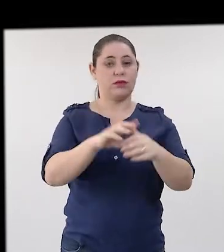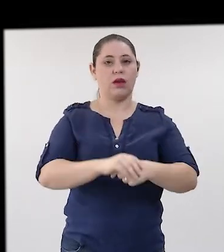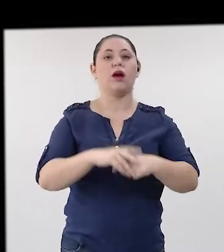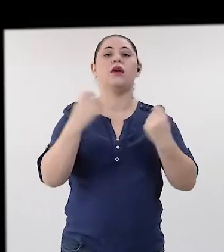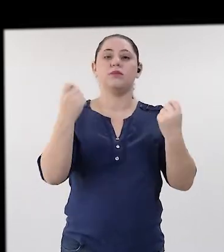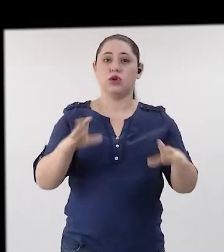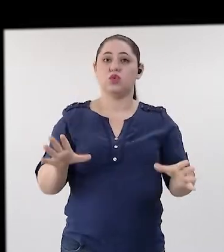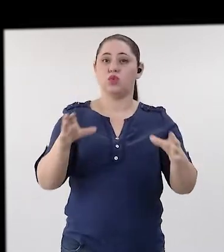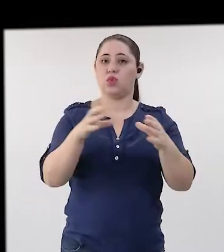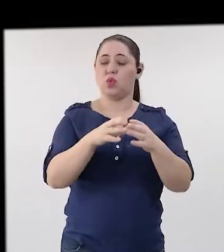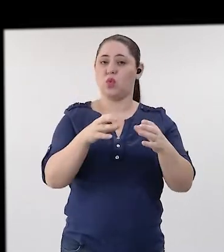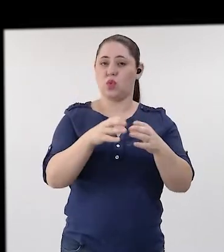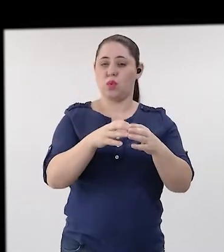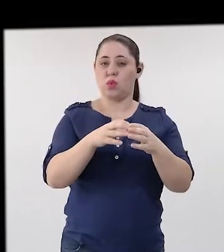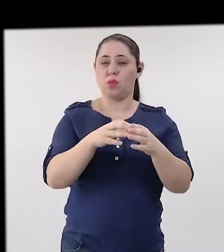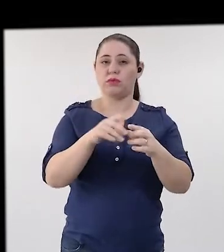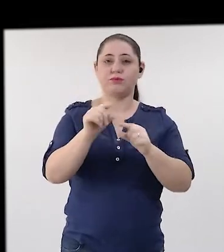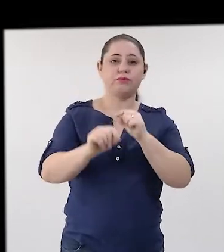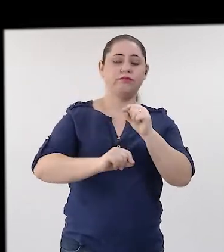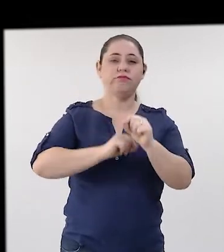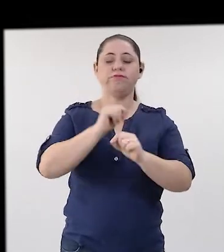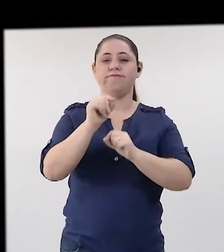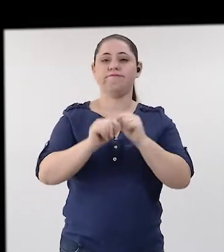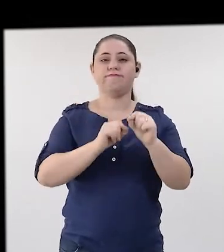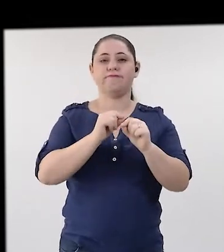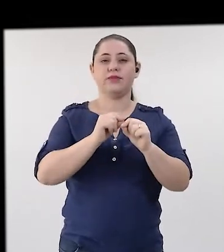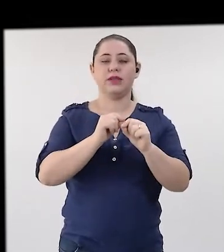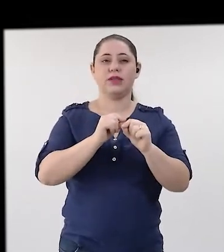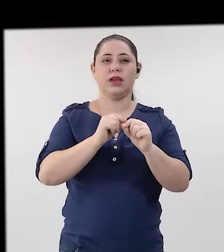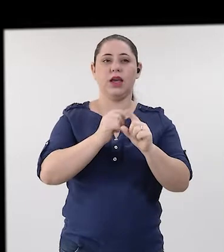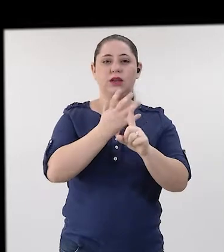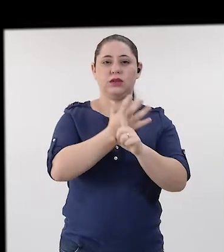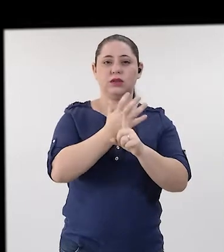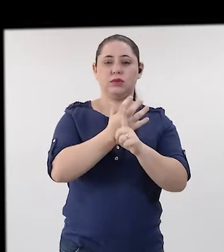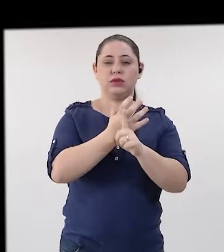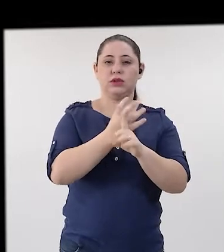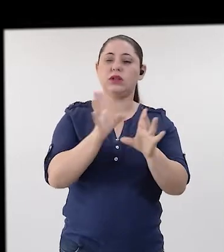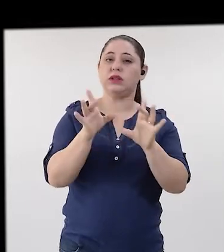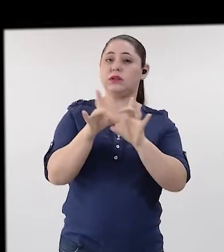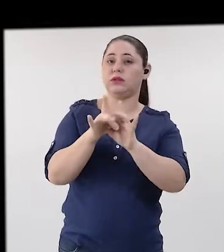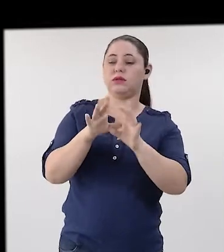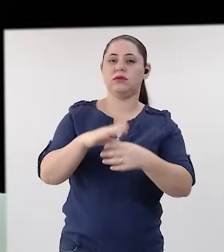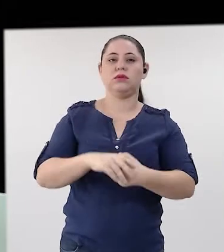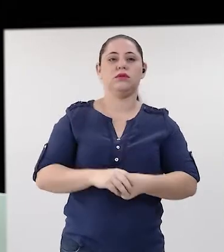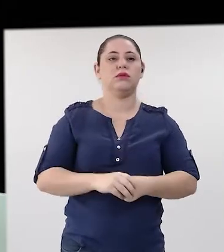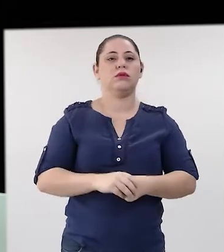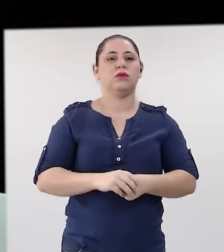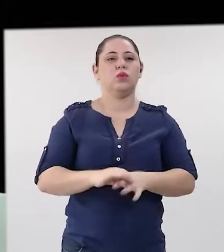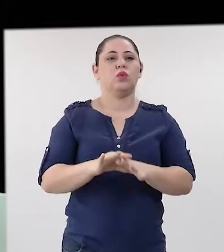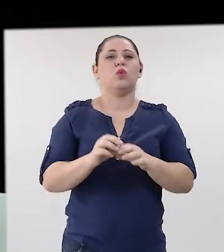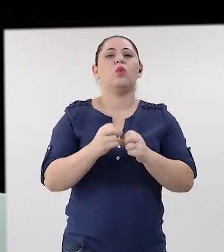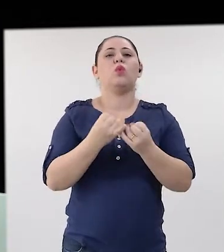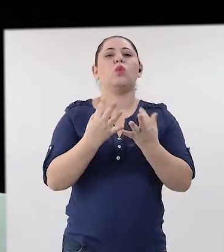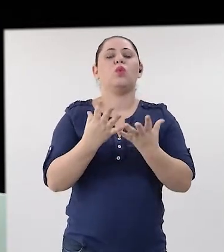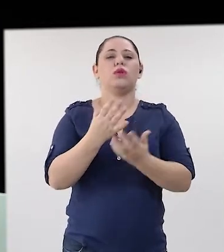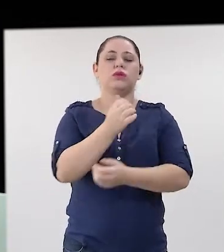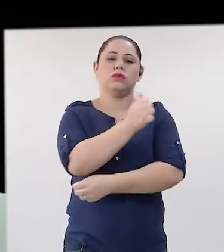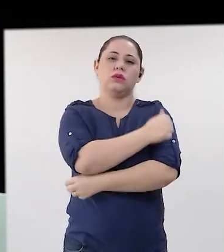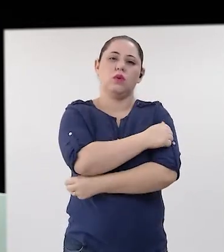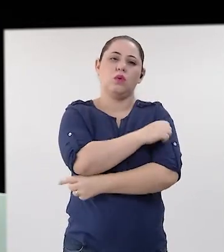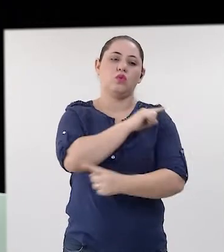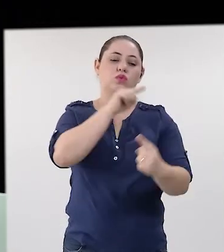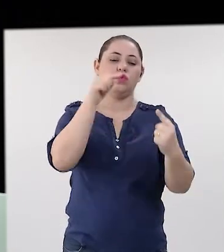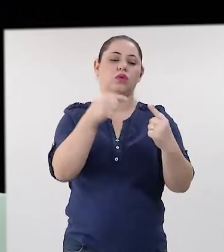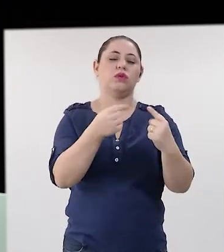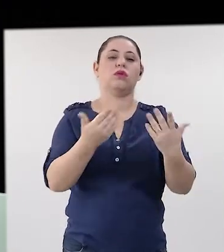específica. Então, a gente precisa envolver um coletivo para estar promovendo algo que é interdisciplinar, né? Para quais estudantes o